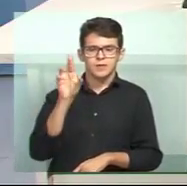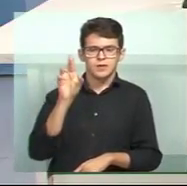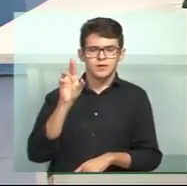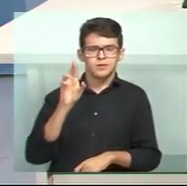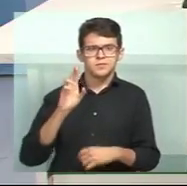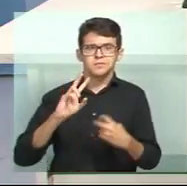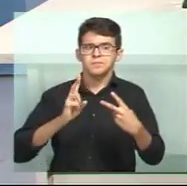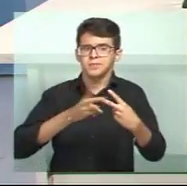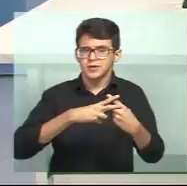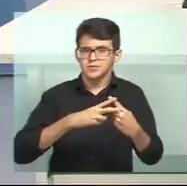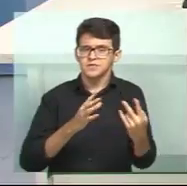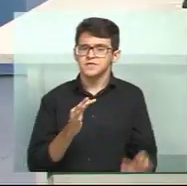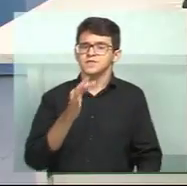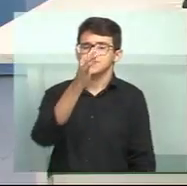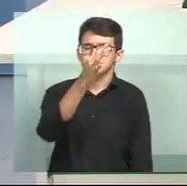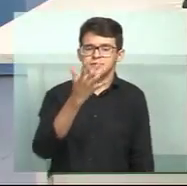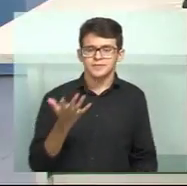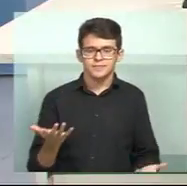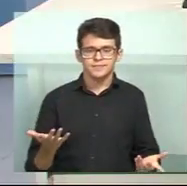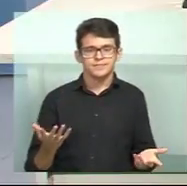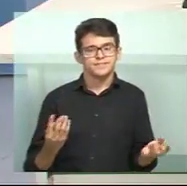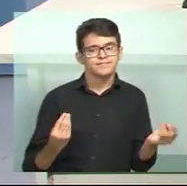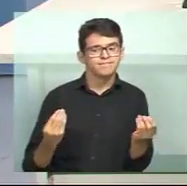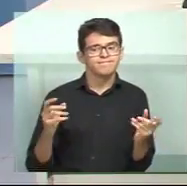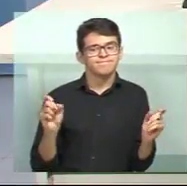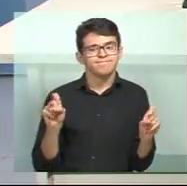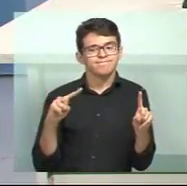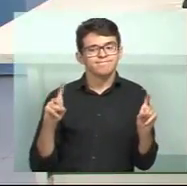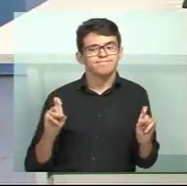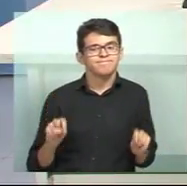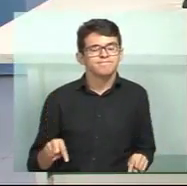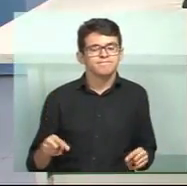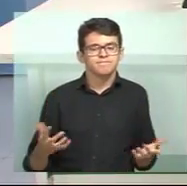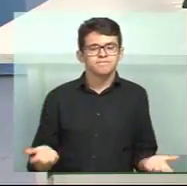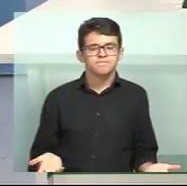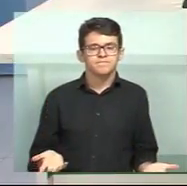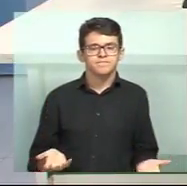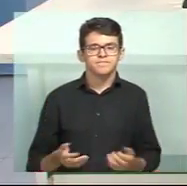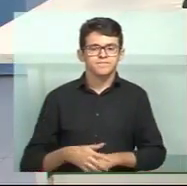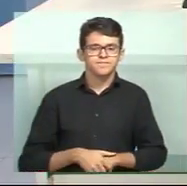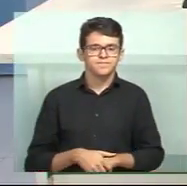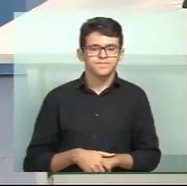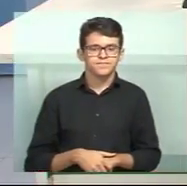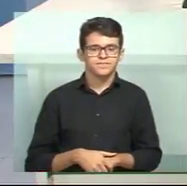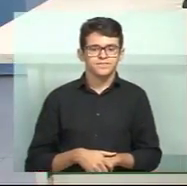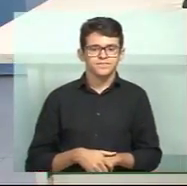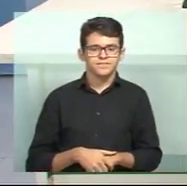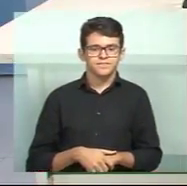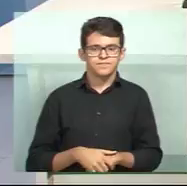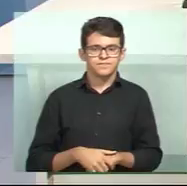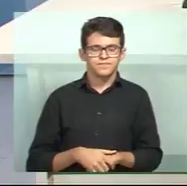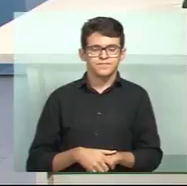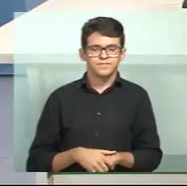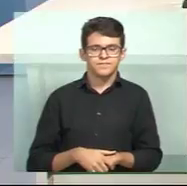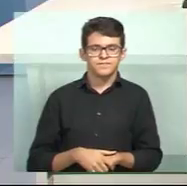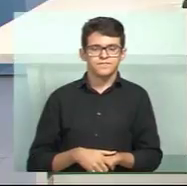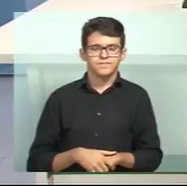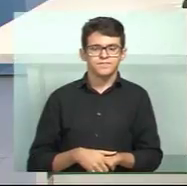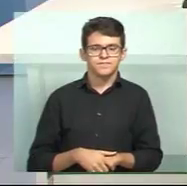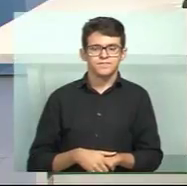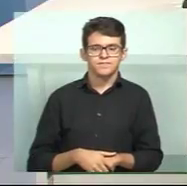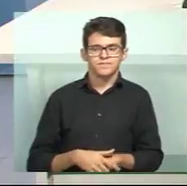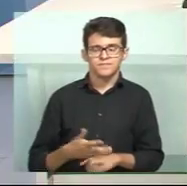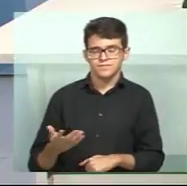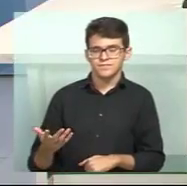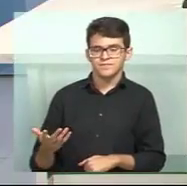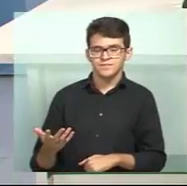preso? Provavelmente receberá um indulto de Natal. Então vai passar 1 ano preso. Ele provavelmente vai receber um indulto